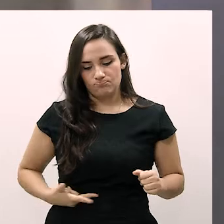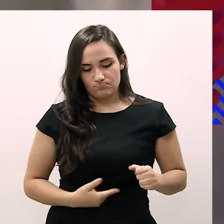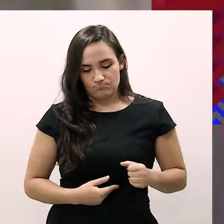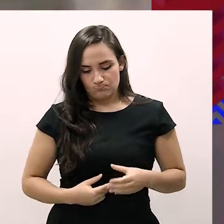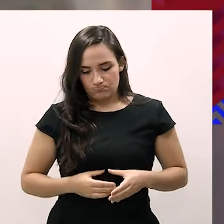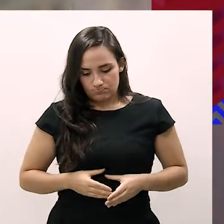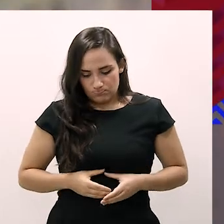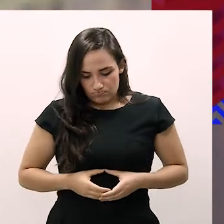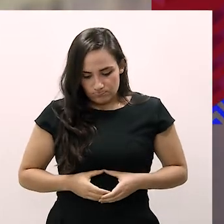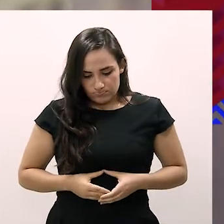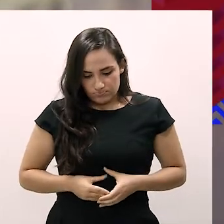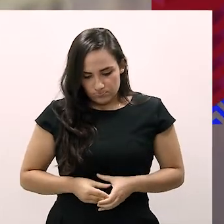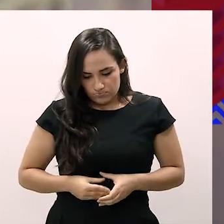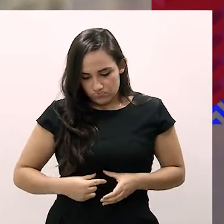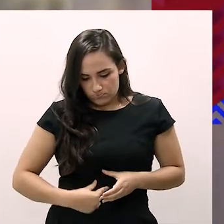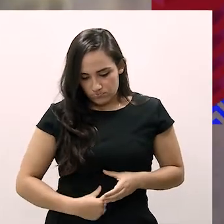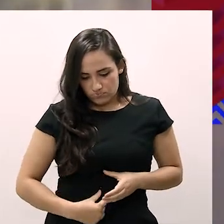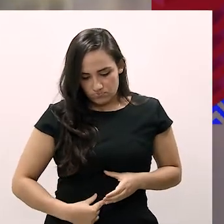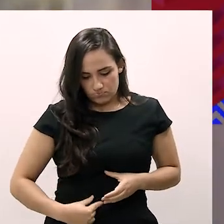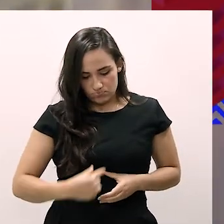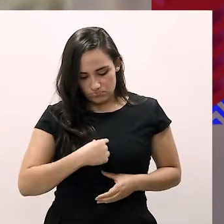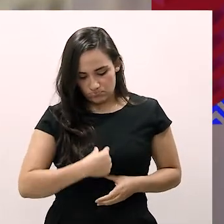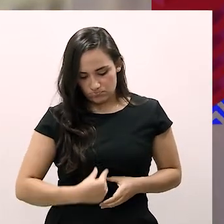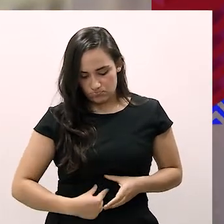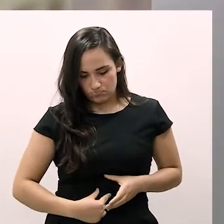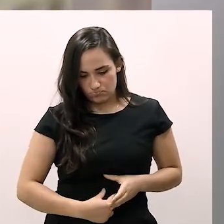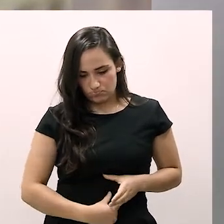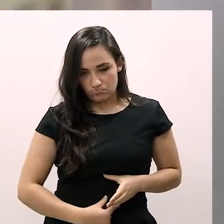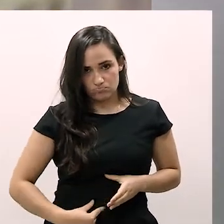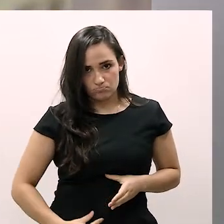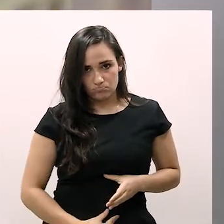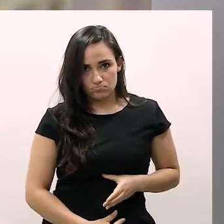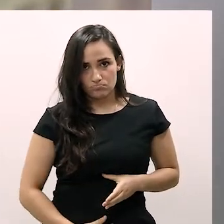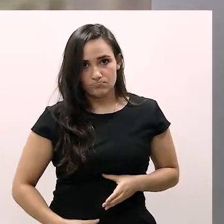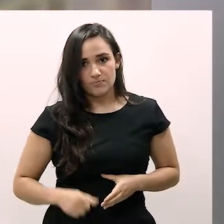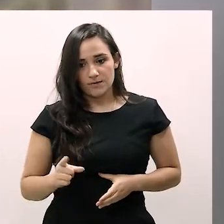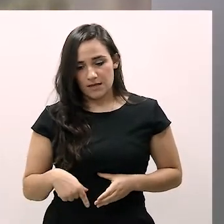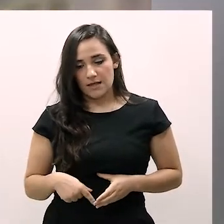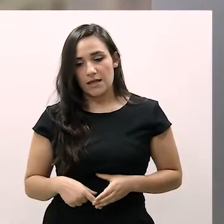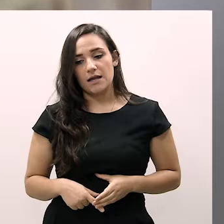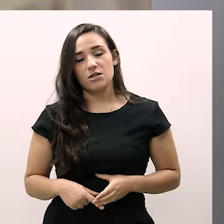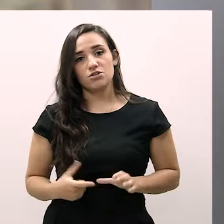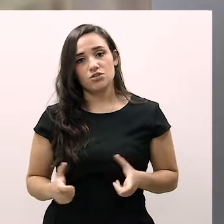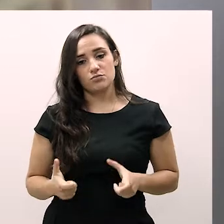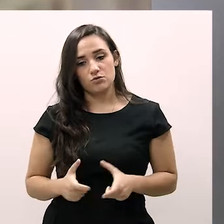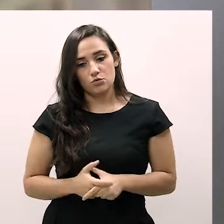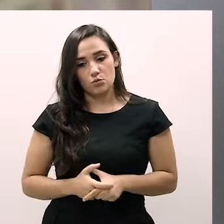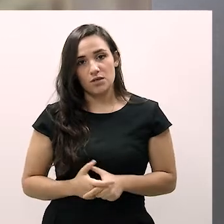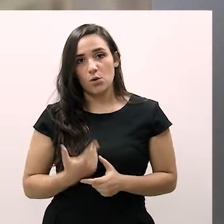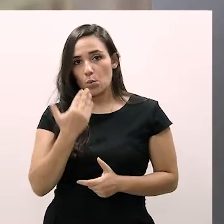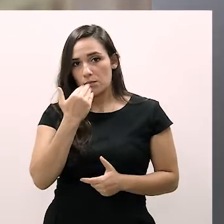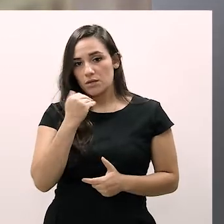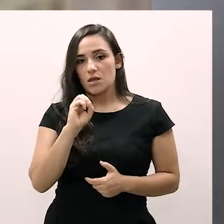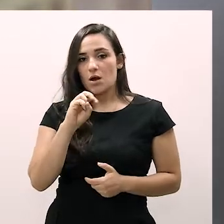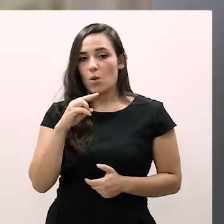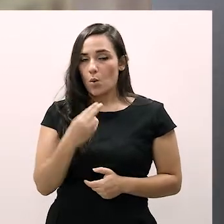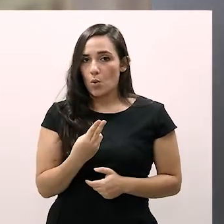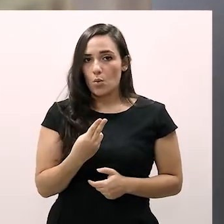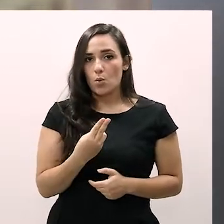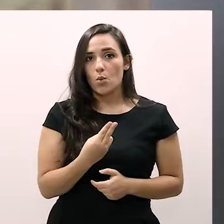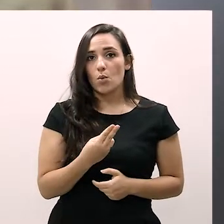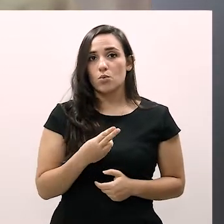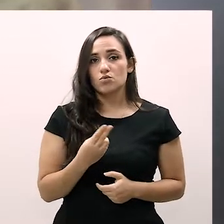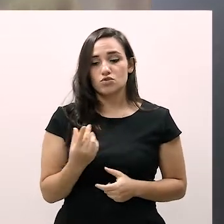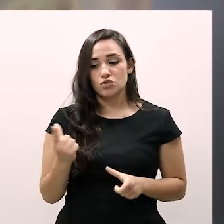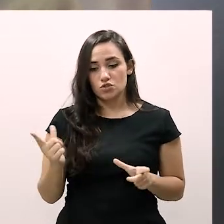a ingesta ou diminuir a absorção. Então, pode-se combinar um ao outro, você ter procedimentos